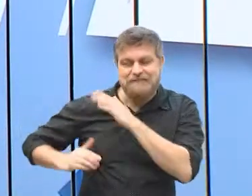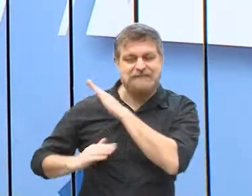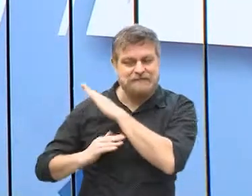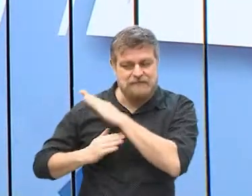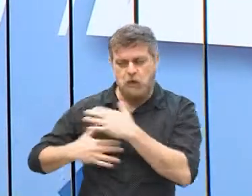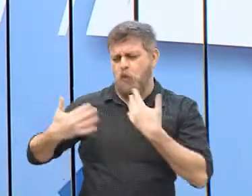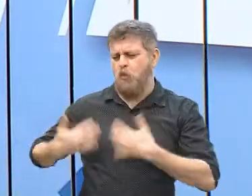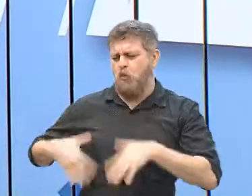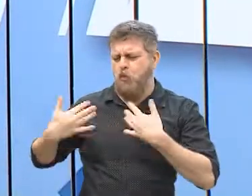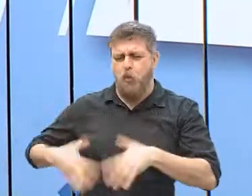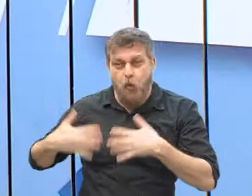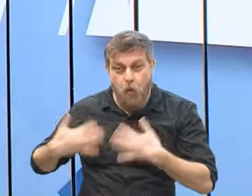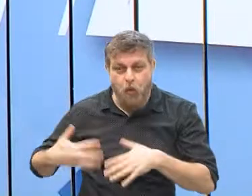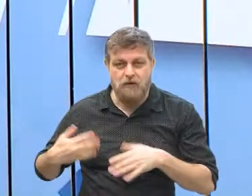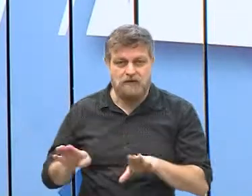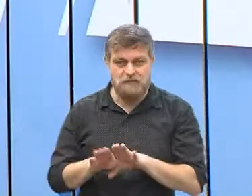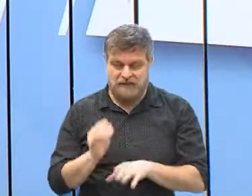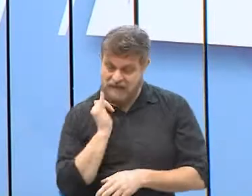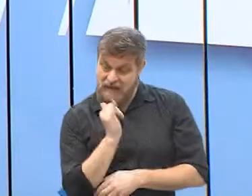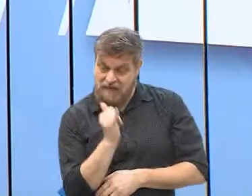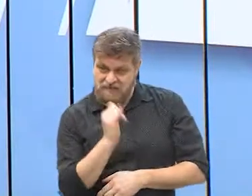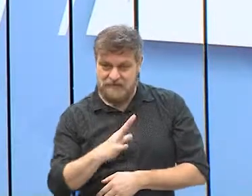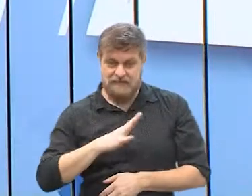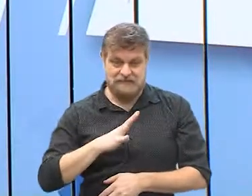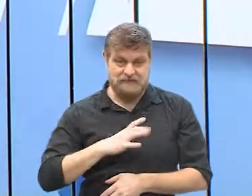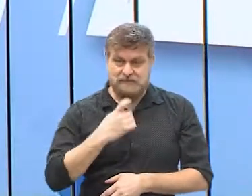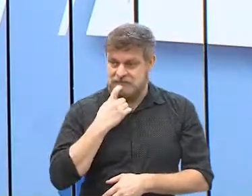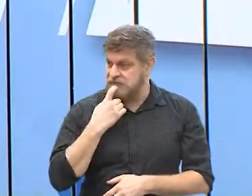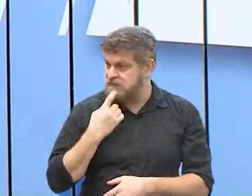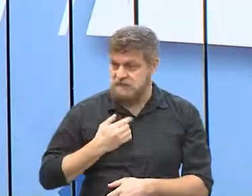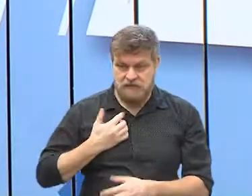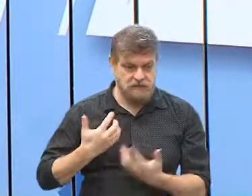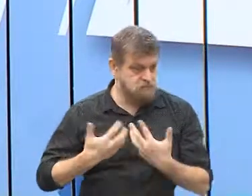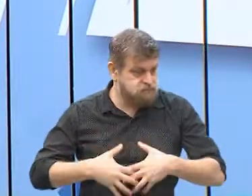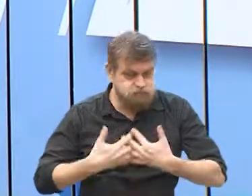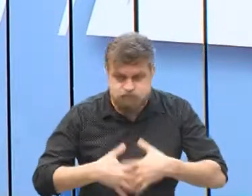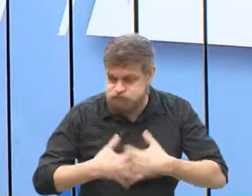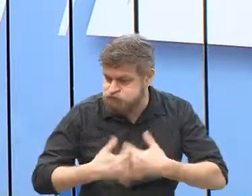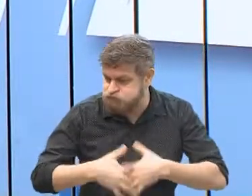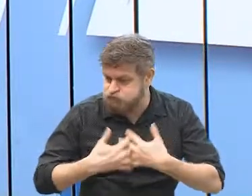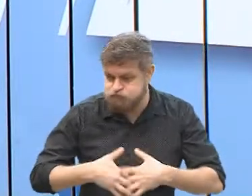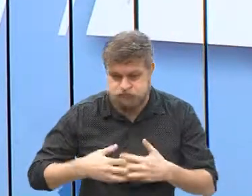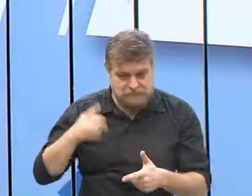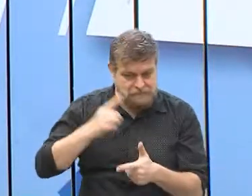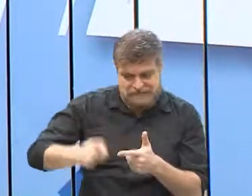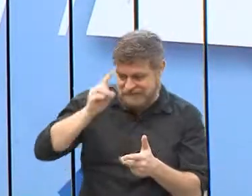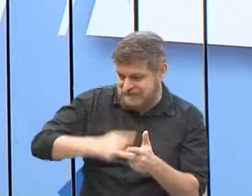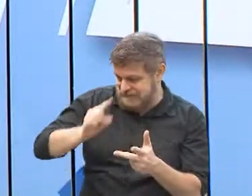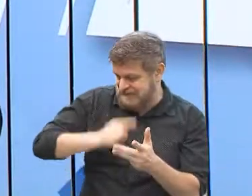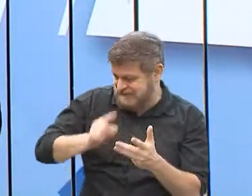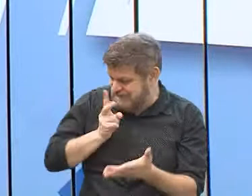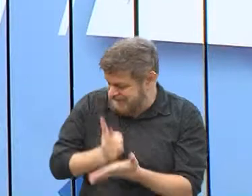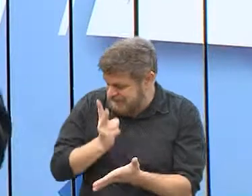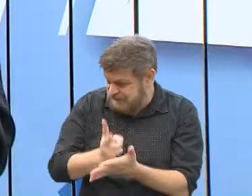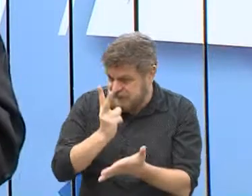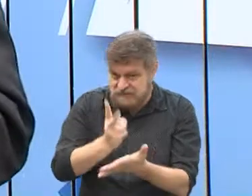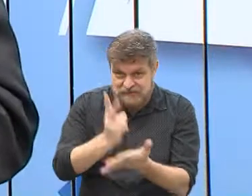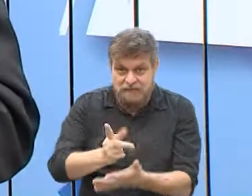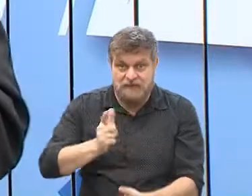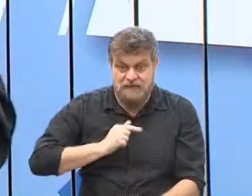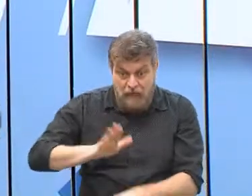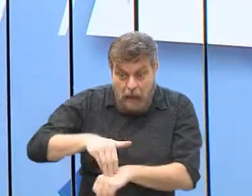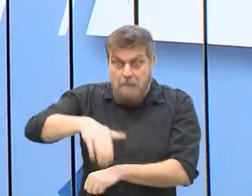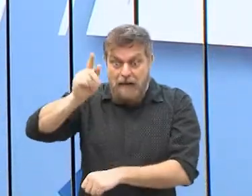e para os vereadores. Como eu disse, a cidade é dinâmica, a vida continua, os problemas vão se avolumando,